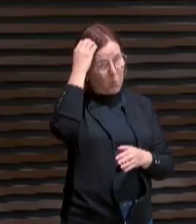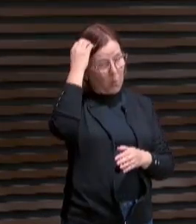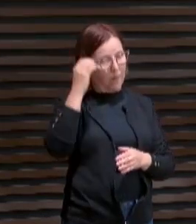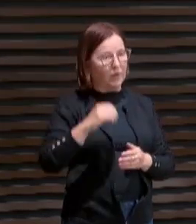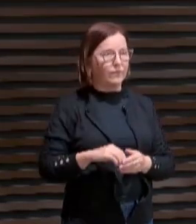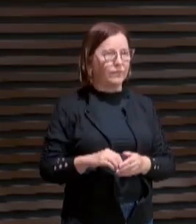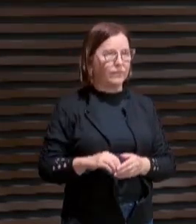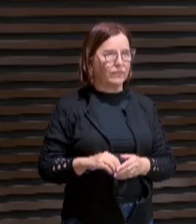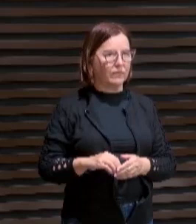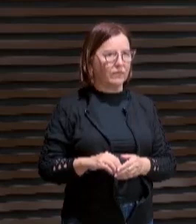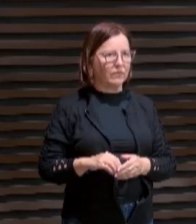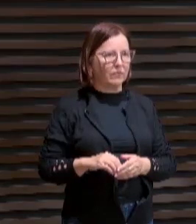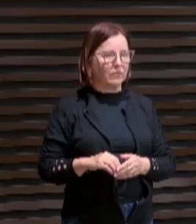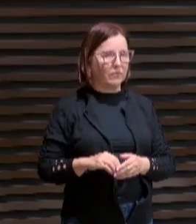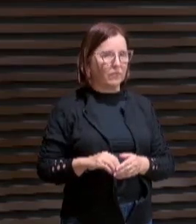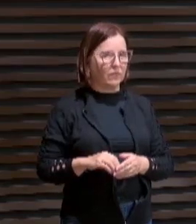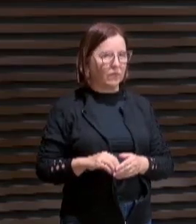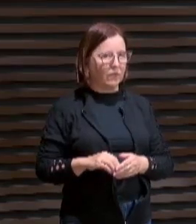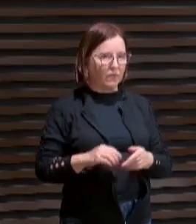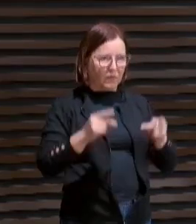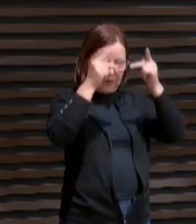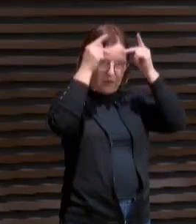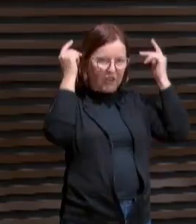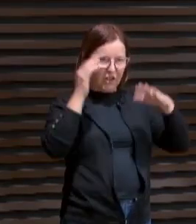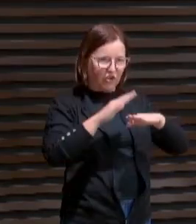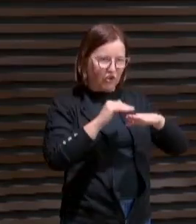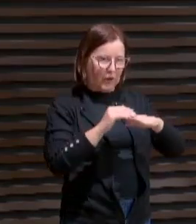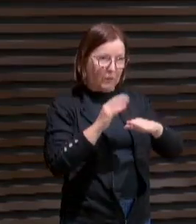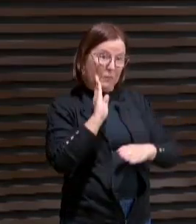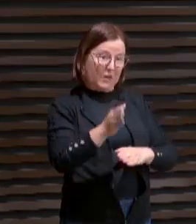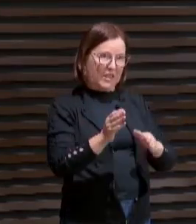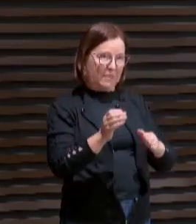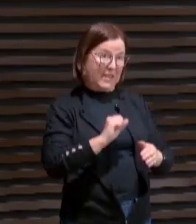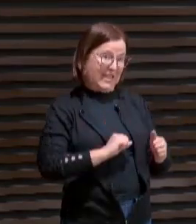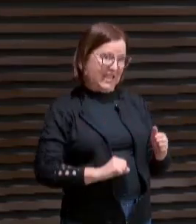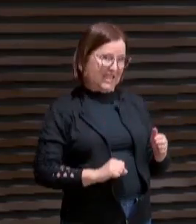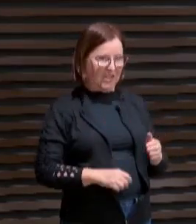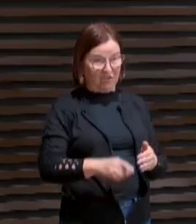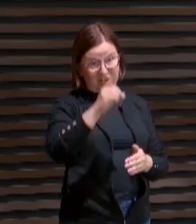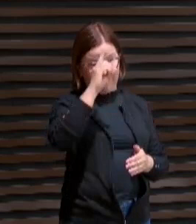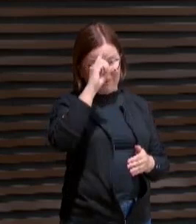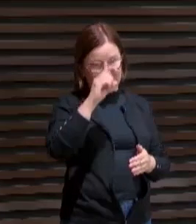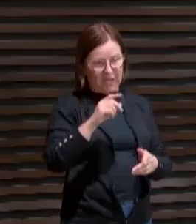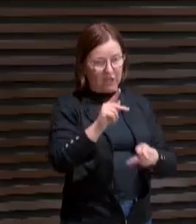Então, reunindo Pilatos, os principais sacerdotes, as autoridades e o